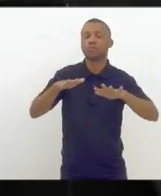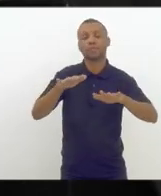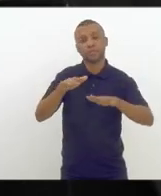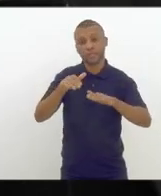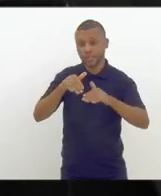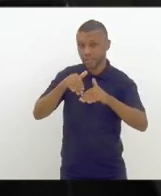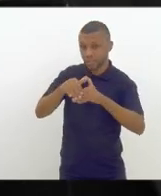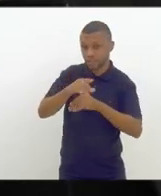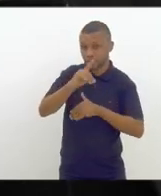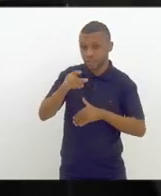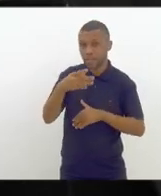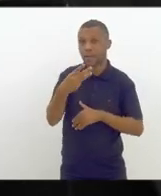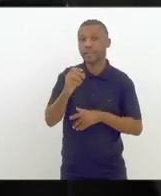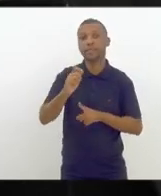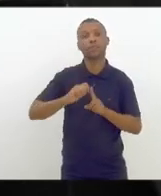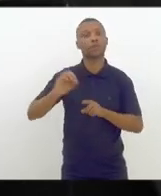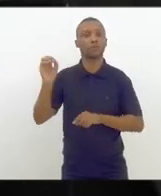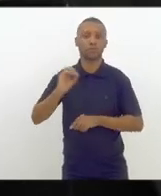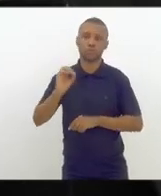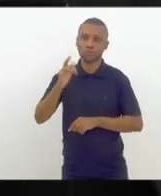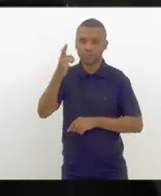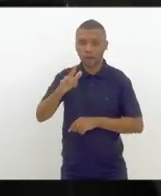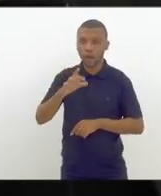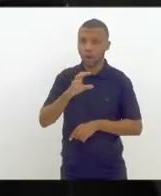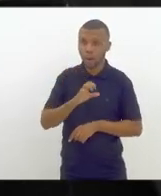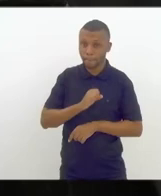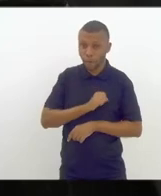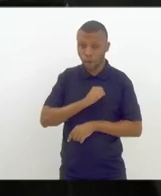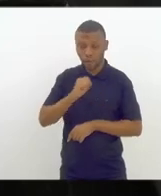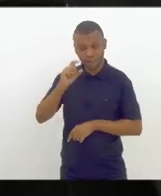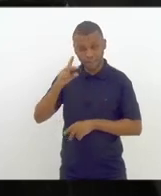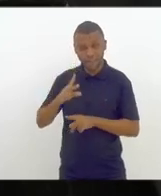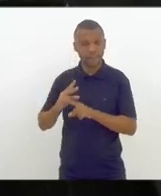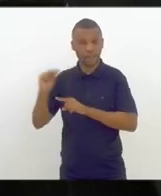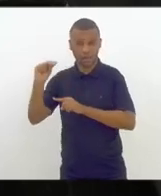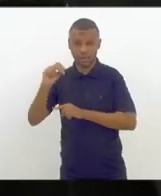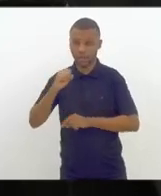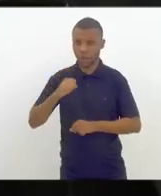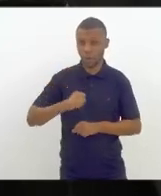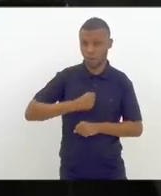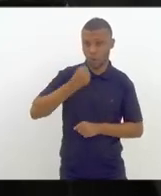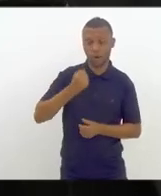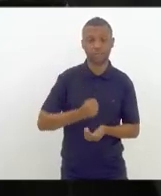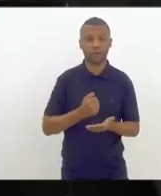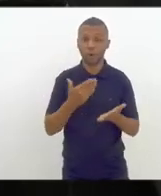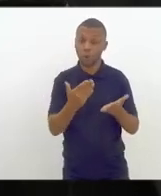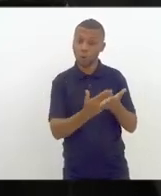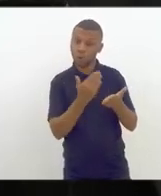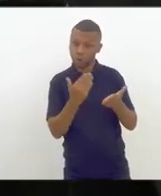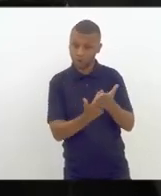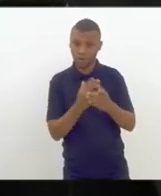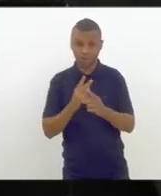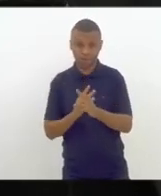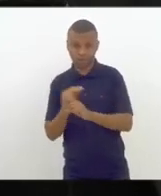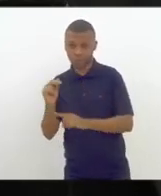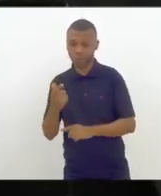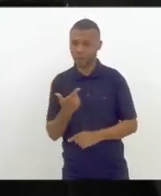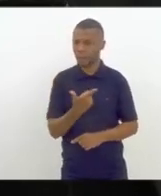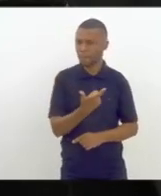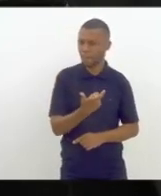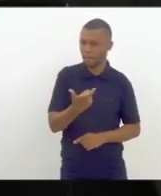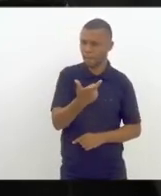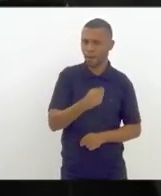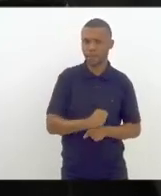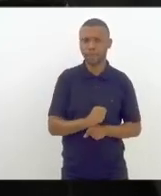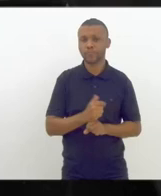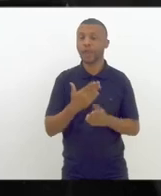o dia 30 de outubro, repito, o amor prevaleça sobre o ódio, os livros prevaleçam sobre as armas, as escolas e as